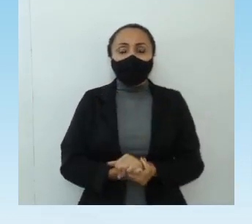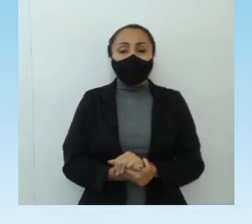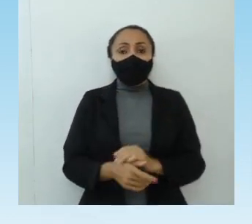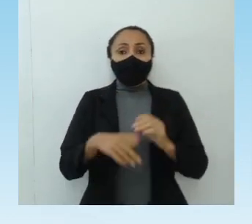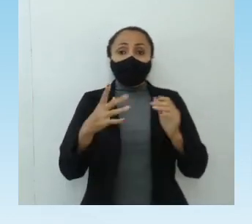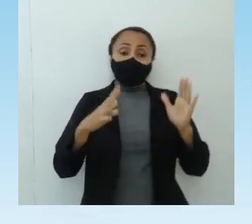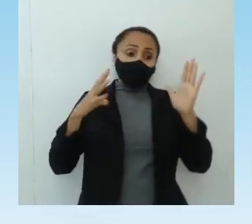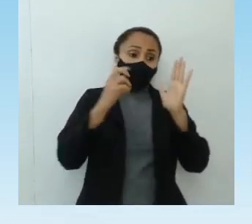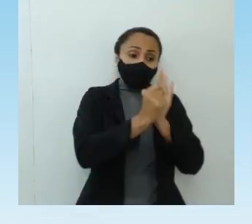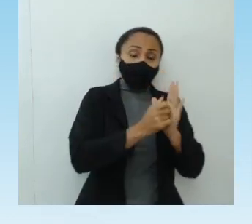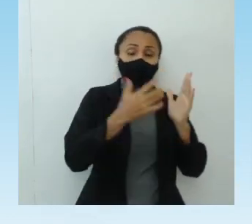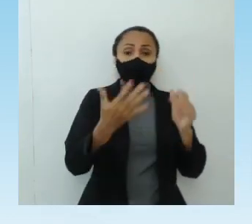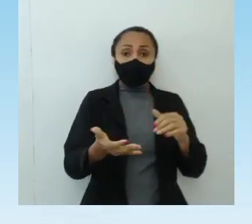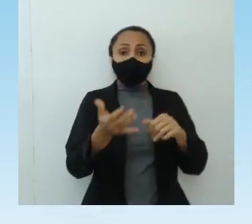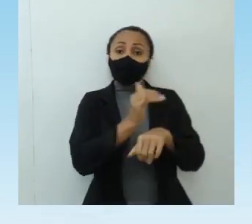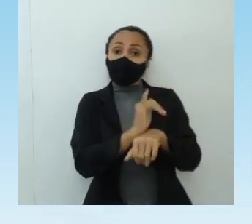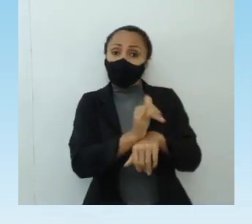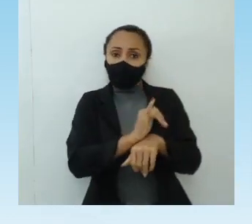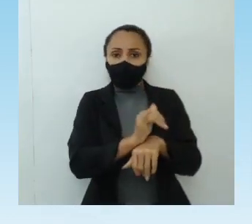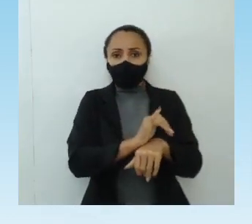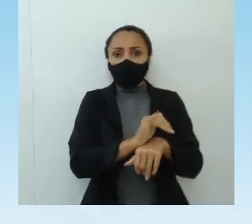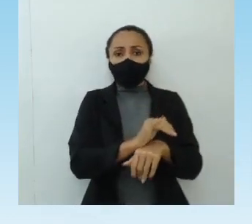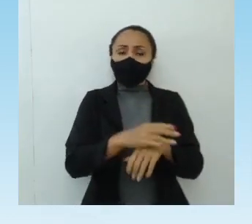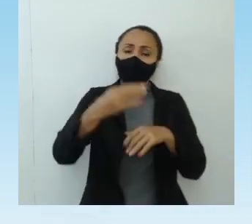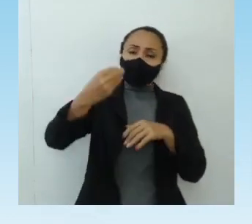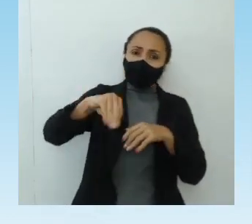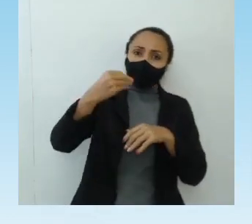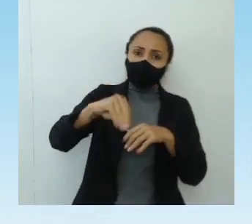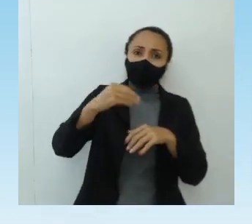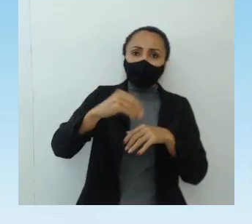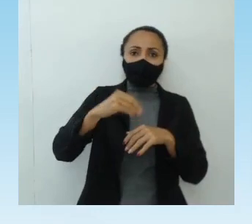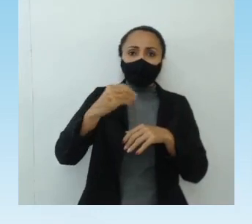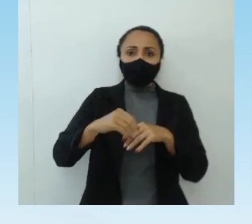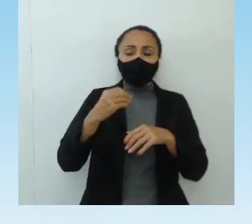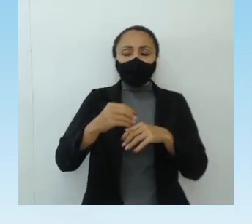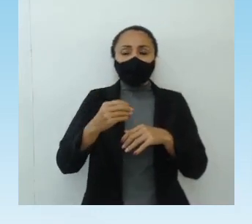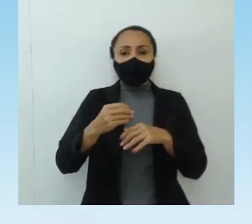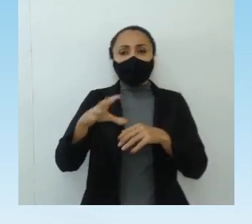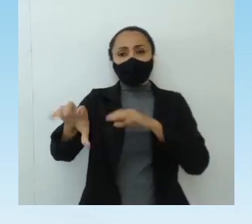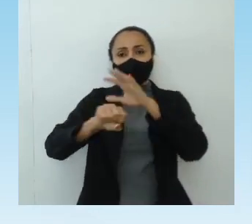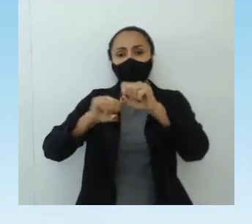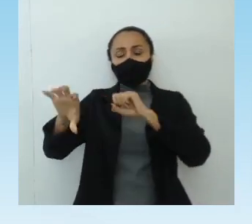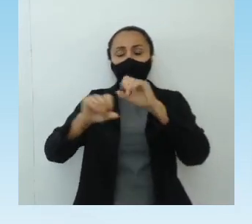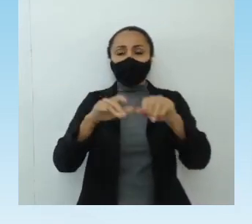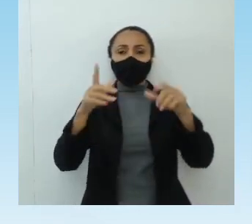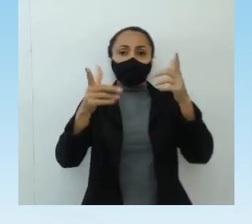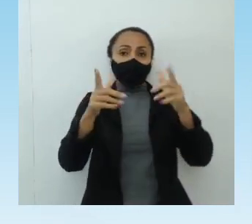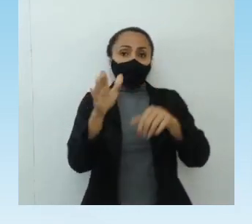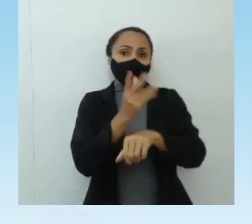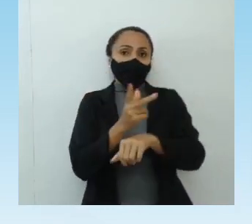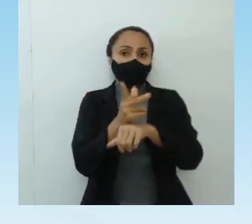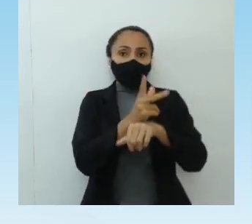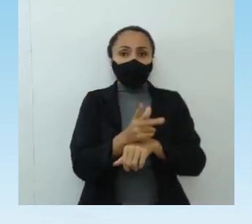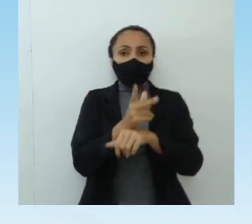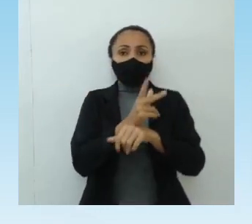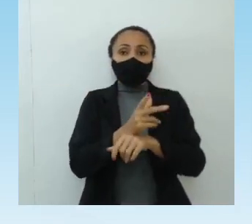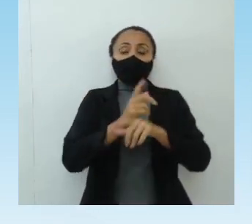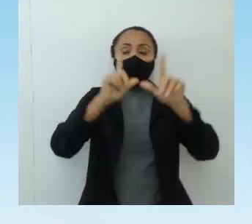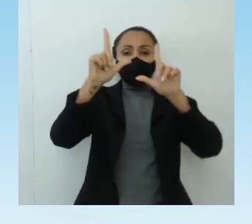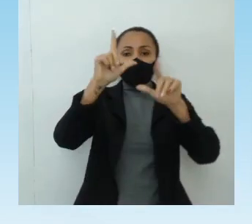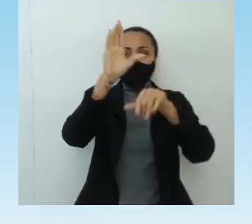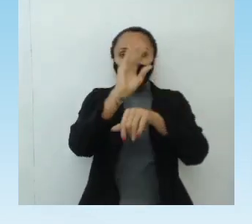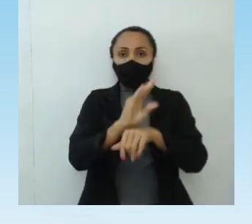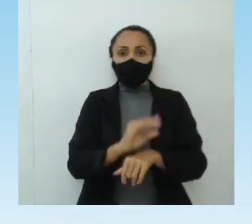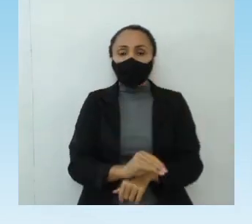inscrito no canal do YouTube, se inscreve aí, toca no sininho para receber novos vídeos aí com as notificações que vai sempre